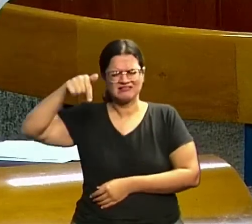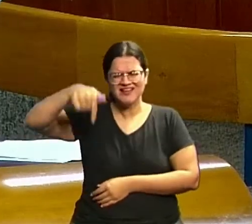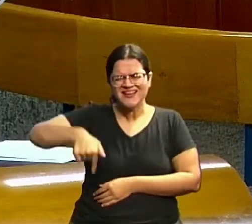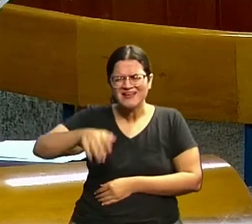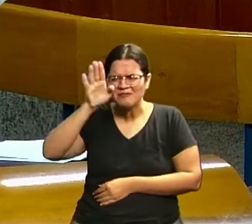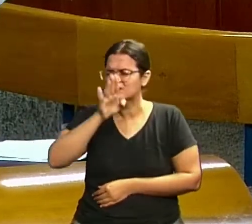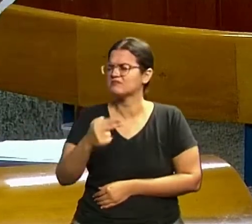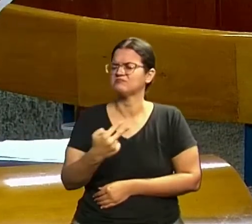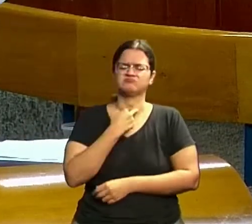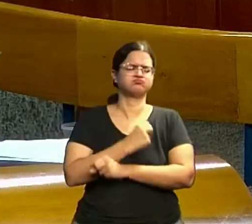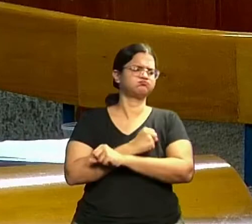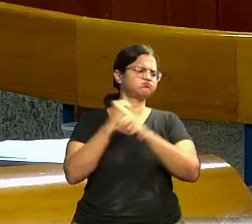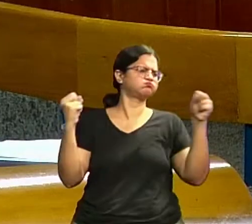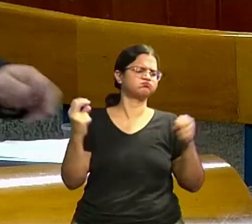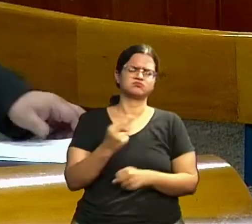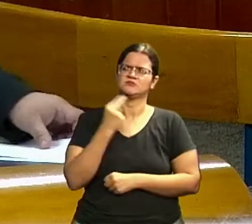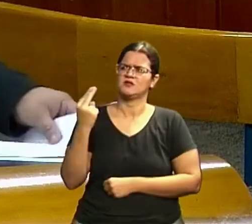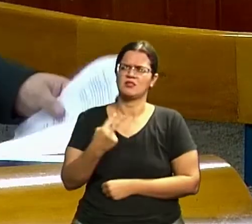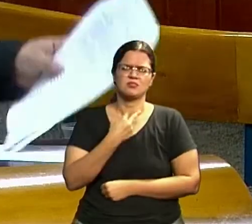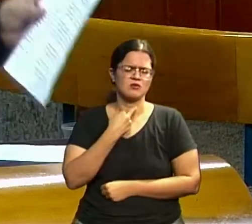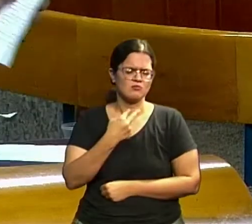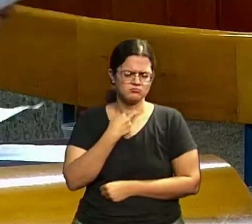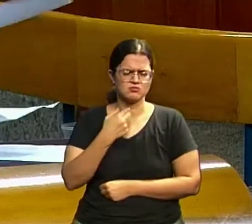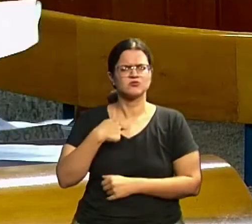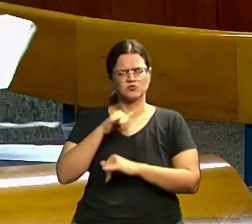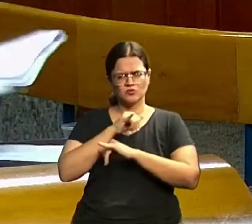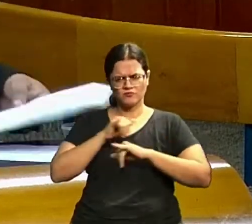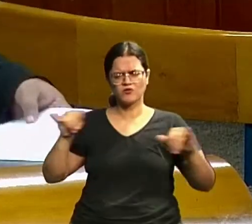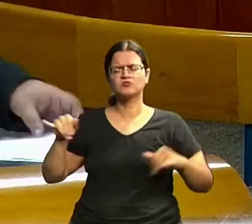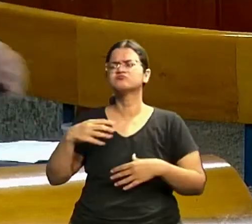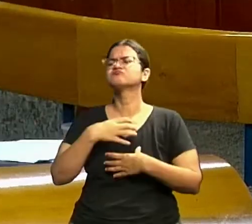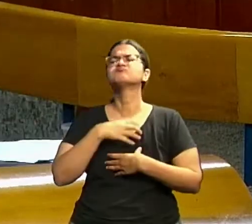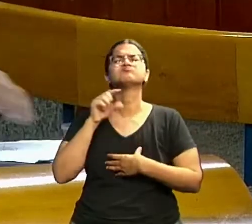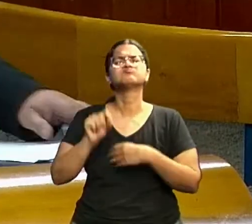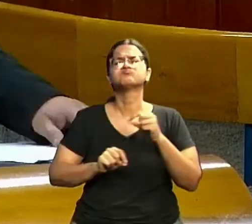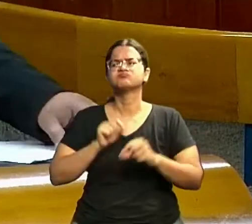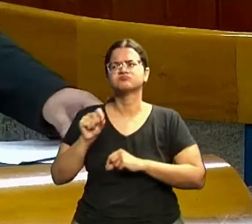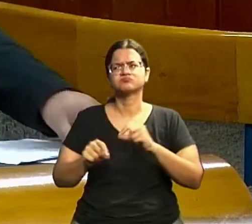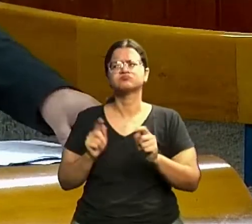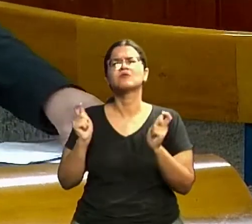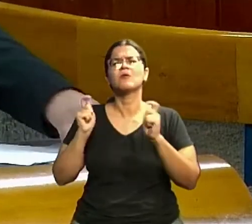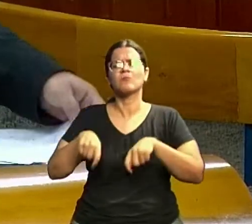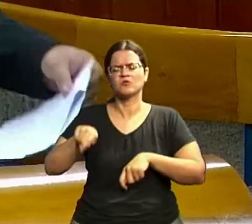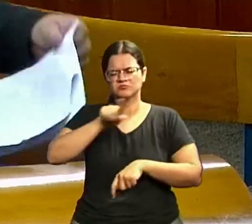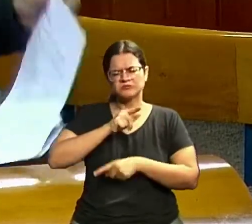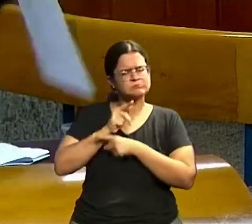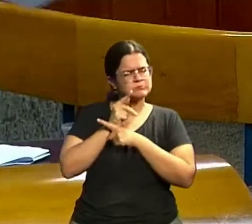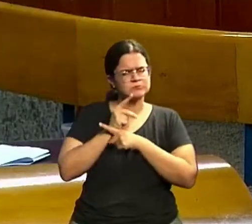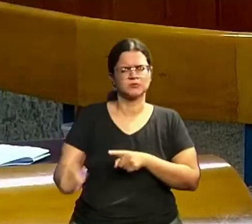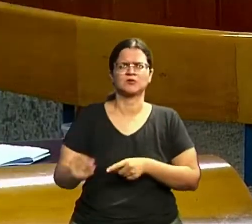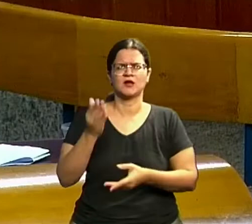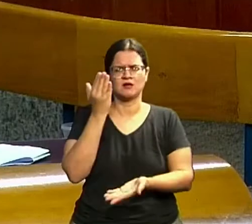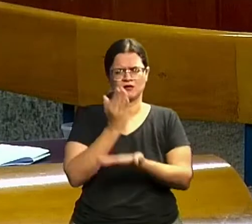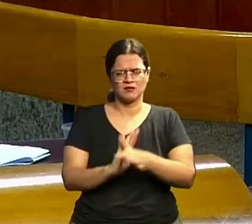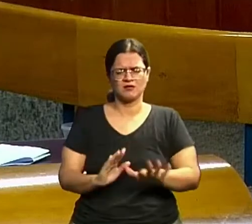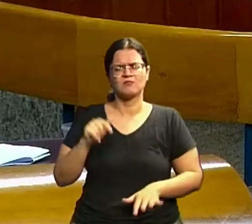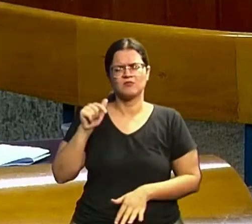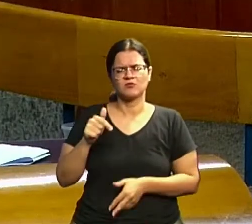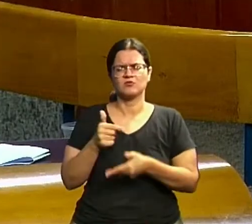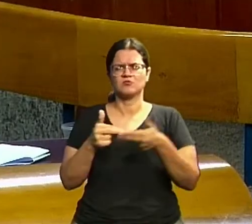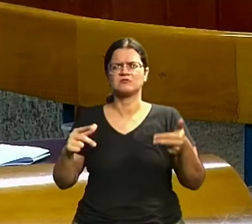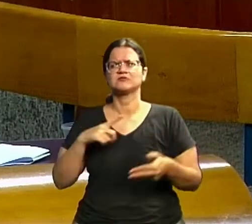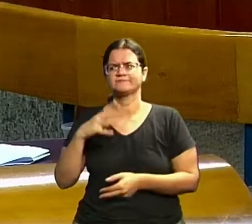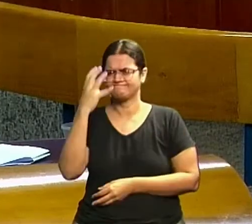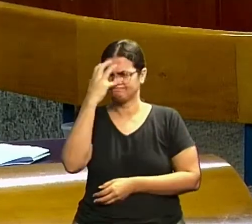país. Então fica aqui meu pronunciamento no sentido de podermos combater essa situação que